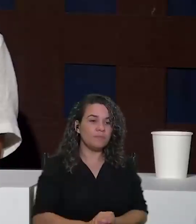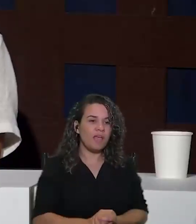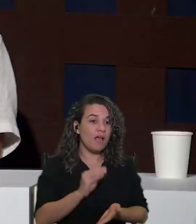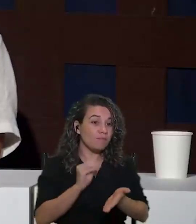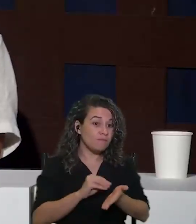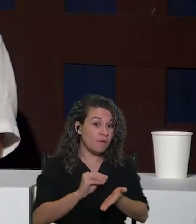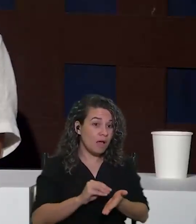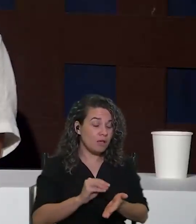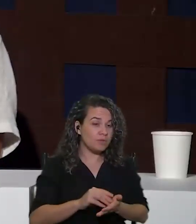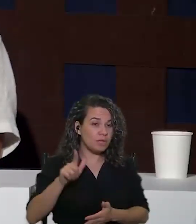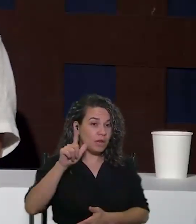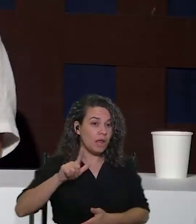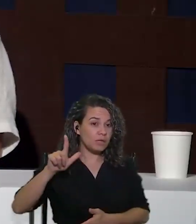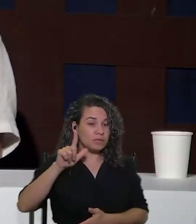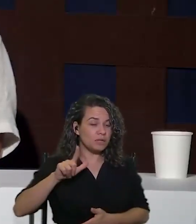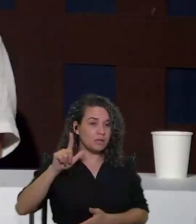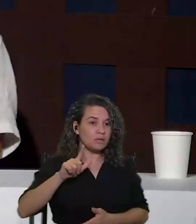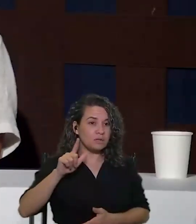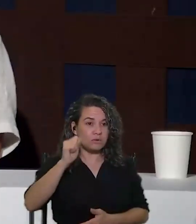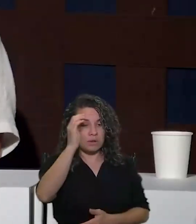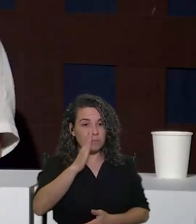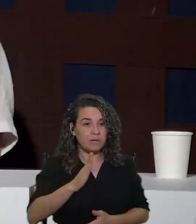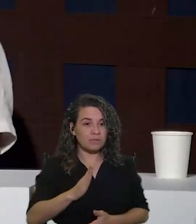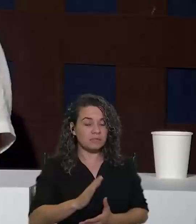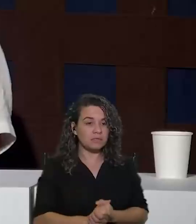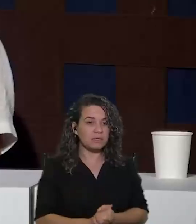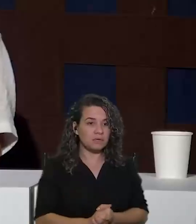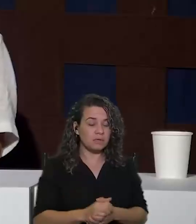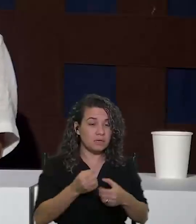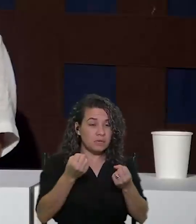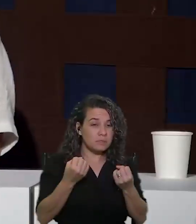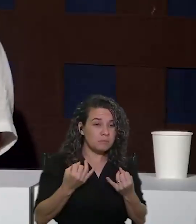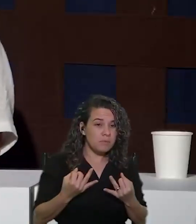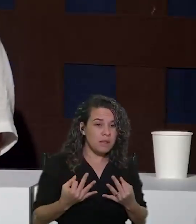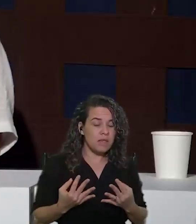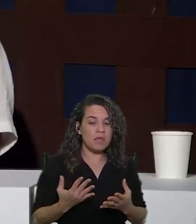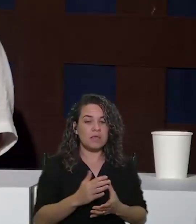uma análise honesta e profunda sobre a branquitude e sobre a herança da branquitude.